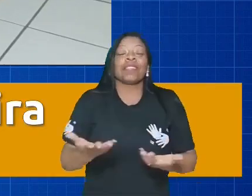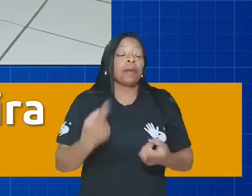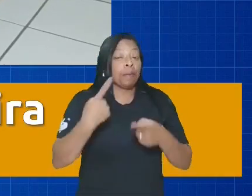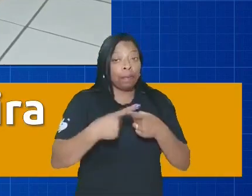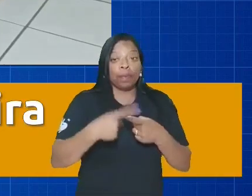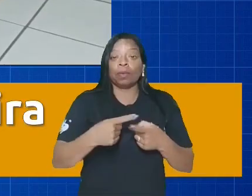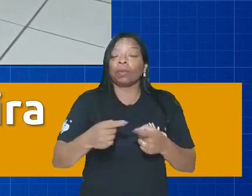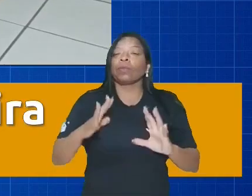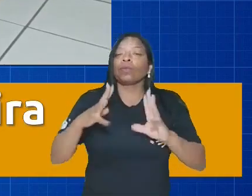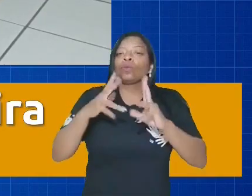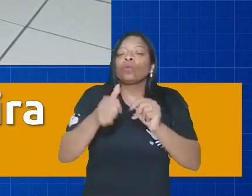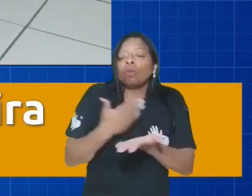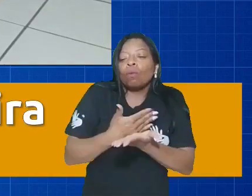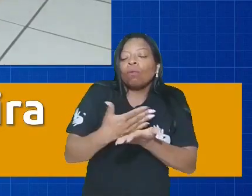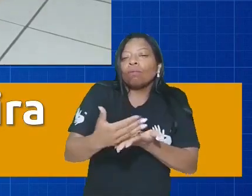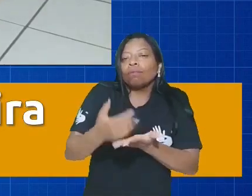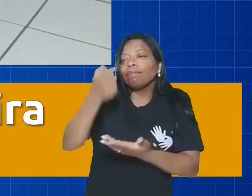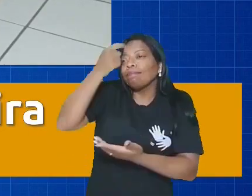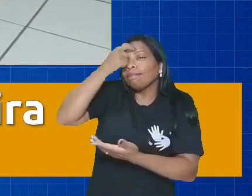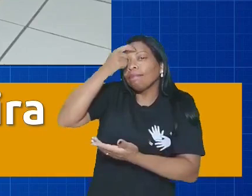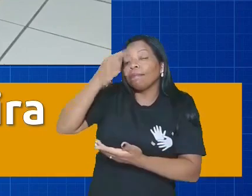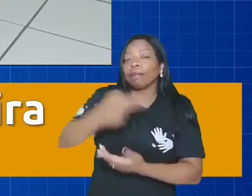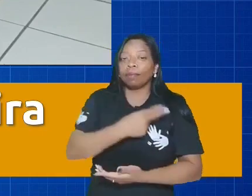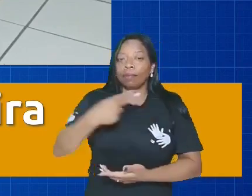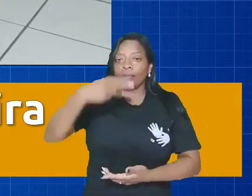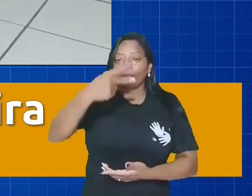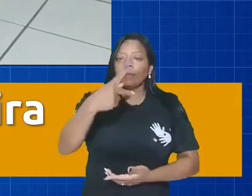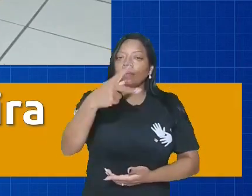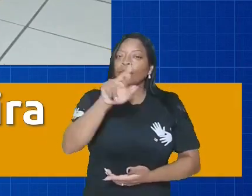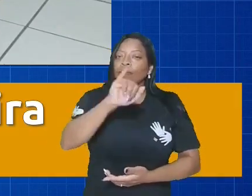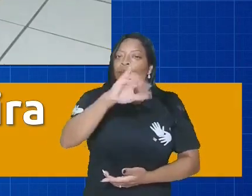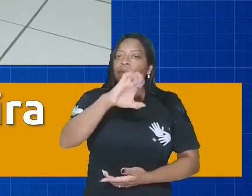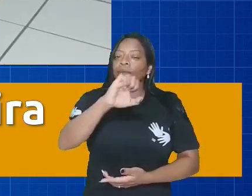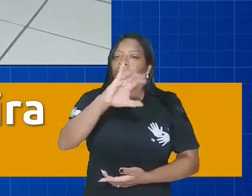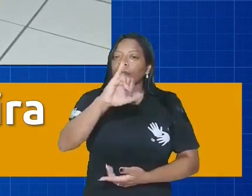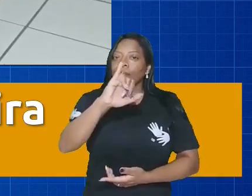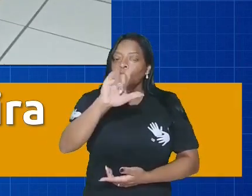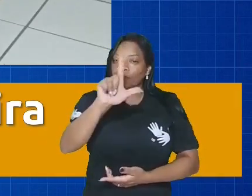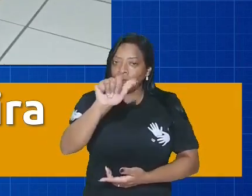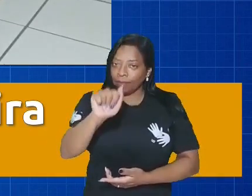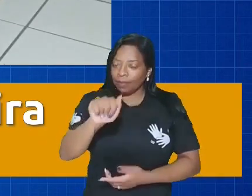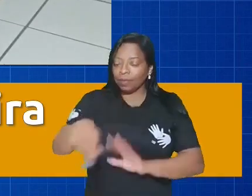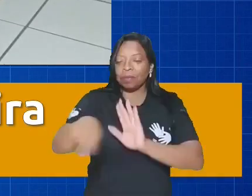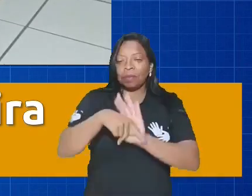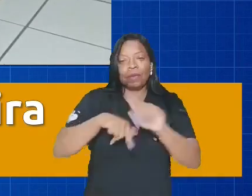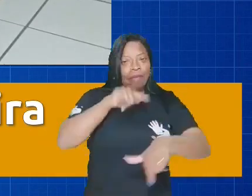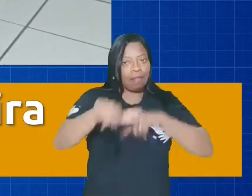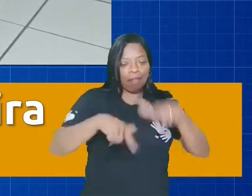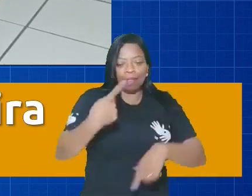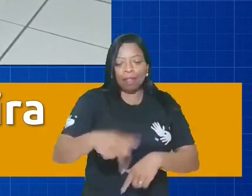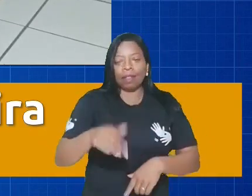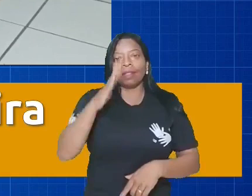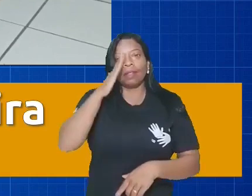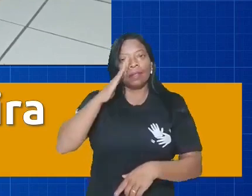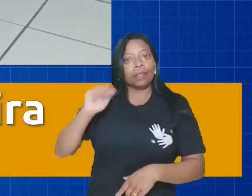nossa mente. Como o Márcio já mencionou, eu sou a Priscila, psicóloga aqui em Araucária. Estou aqui há 4 anos